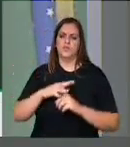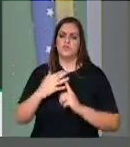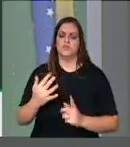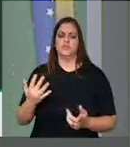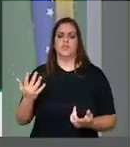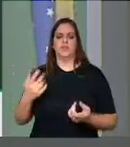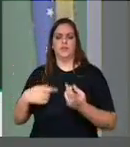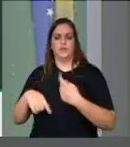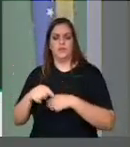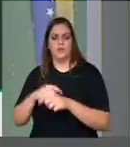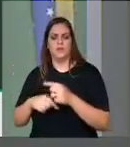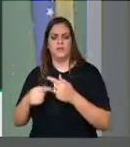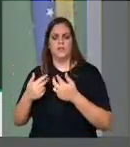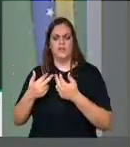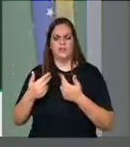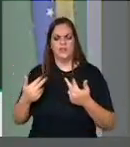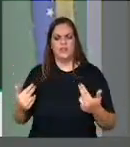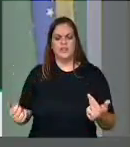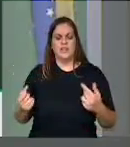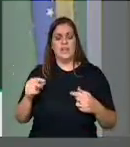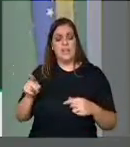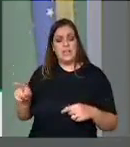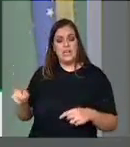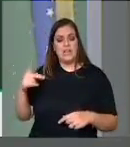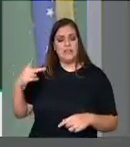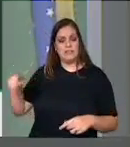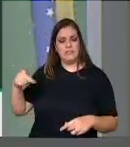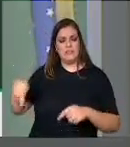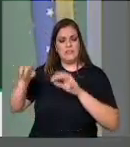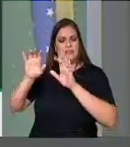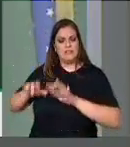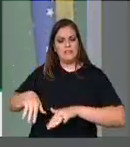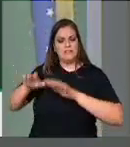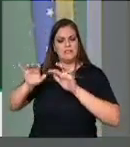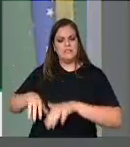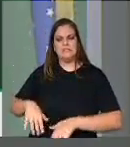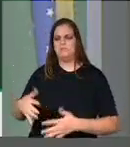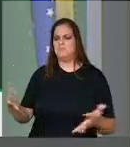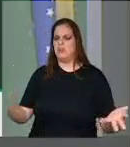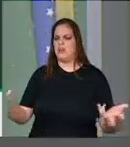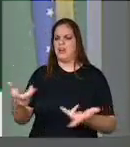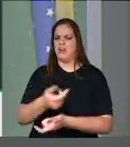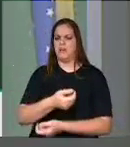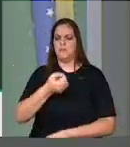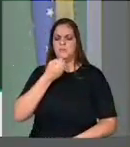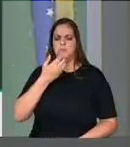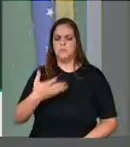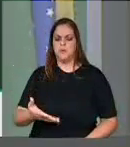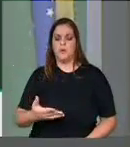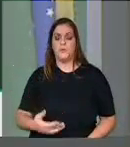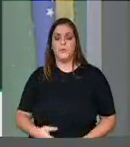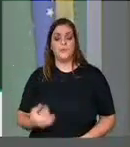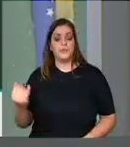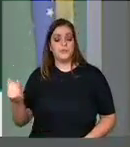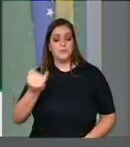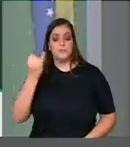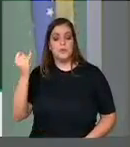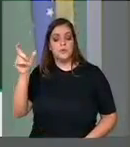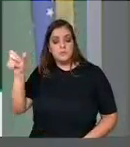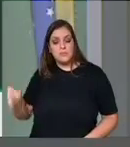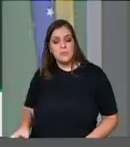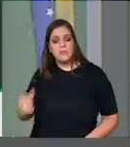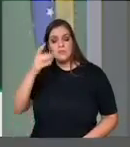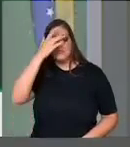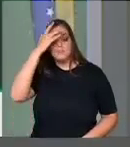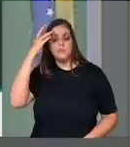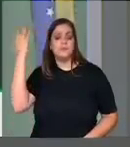Paulo. Os seus artigos, seus editoriais eram fantásticos. Desempenhou um papel